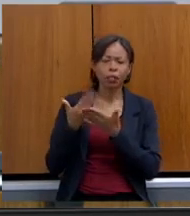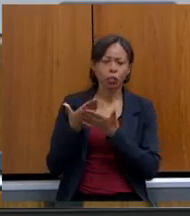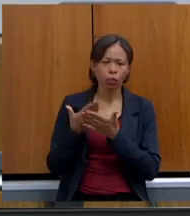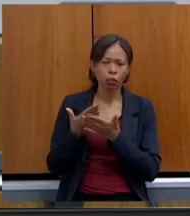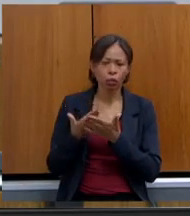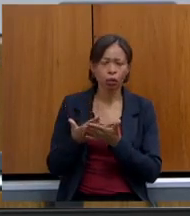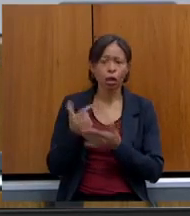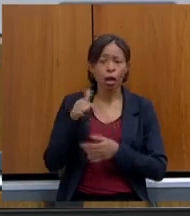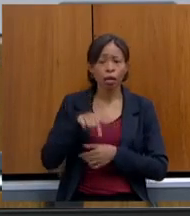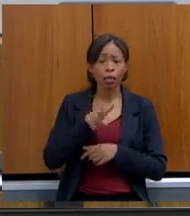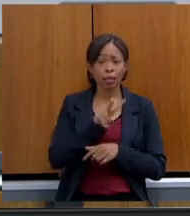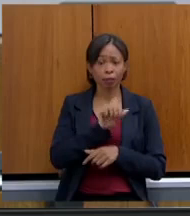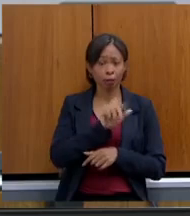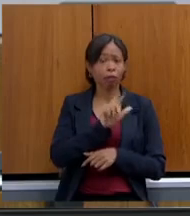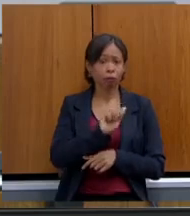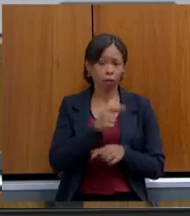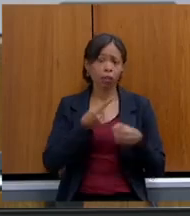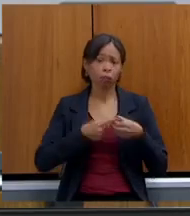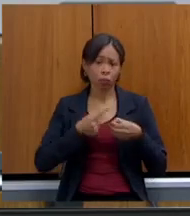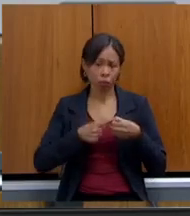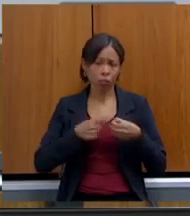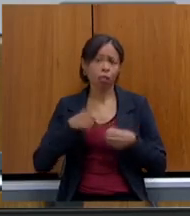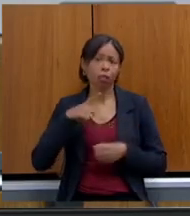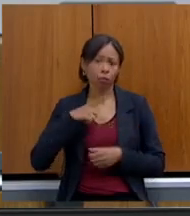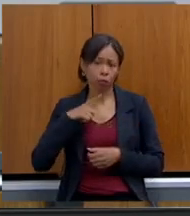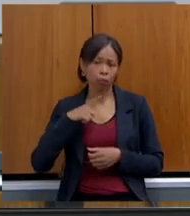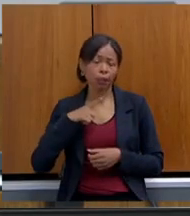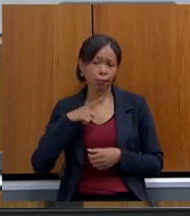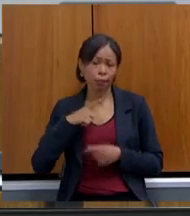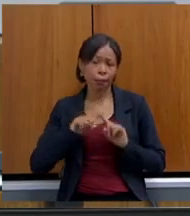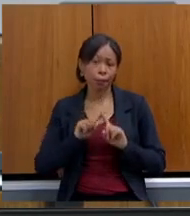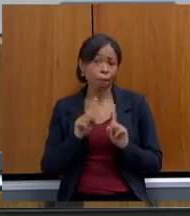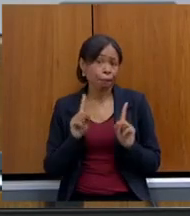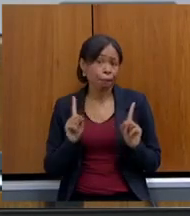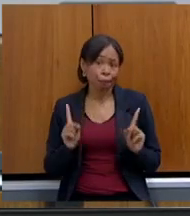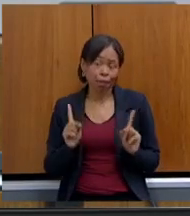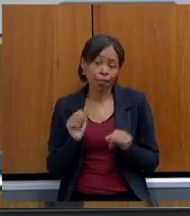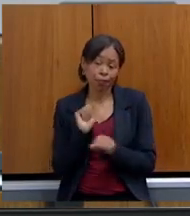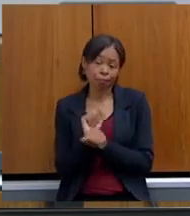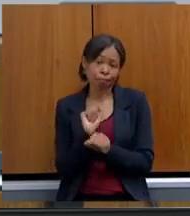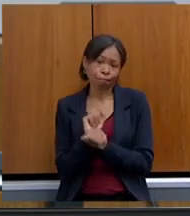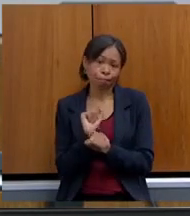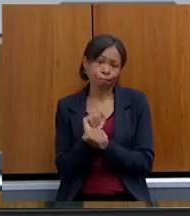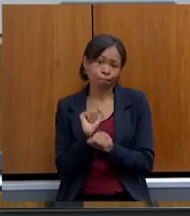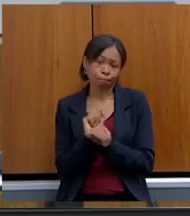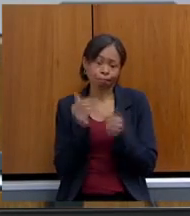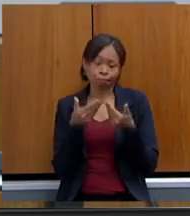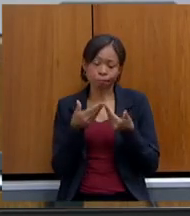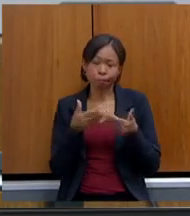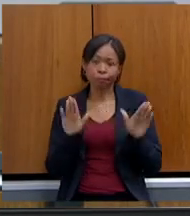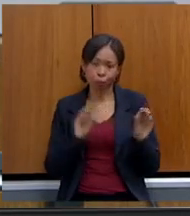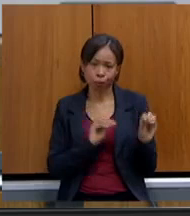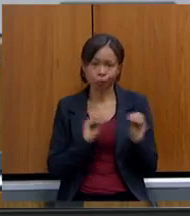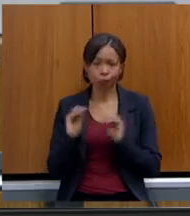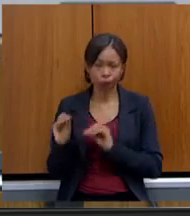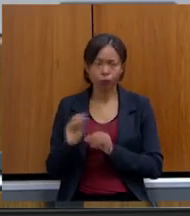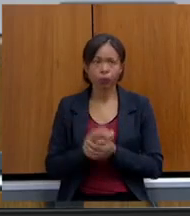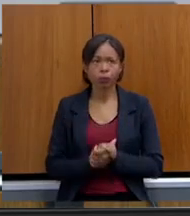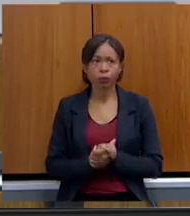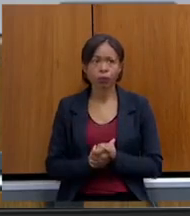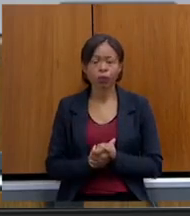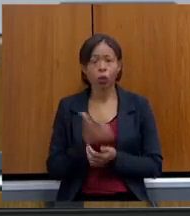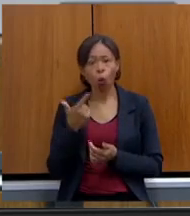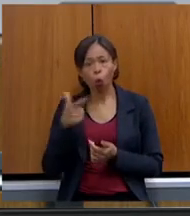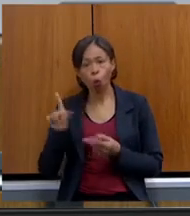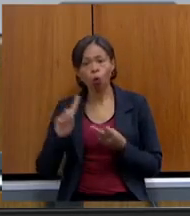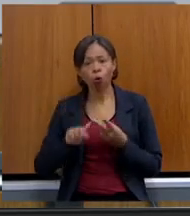minha cidade pertence a serra e de Carangola disse que tem vagas mas é que tá guardando aí a nova abertura outra professora aqui